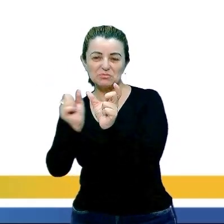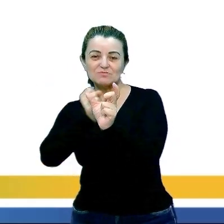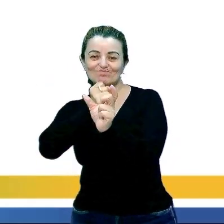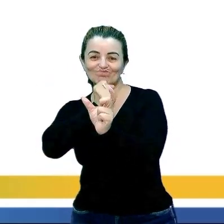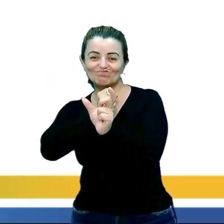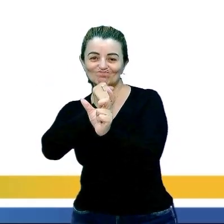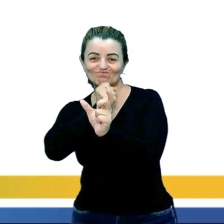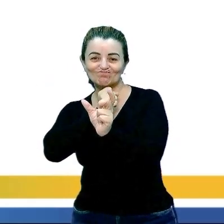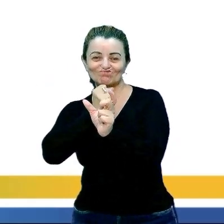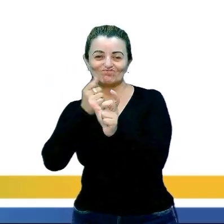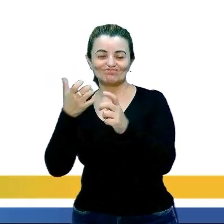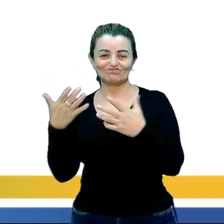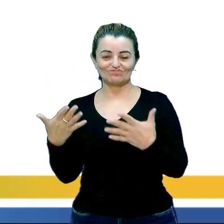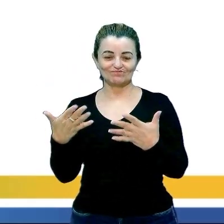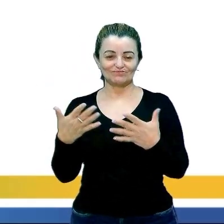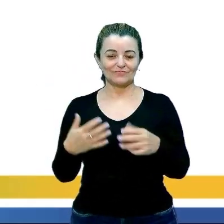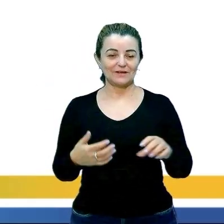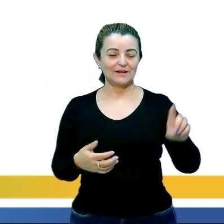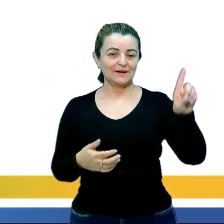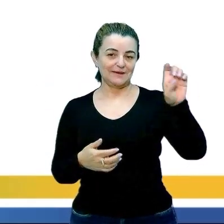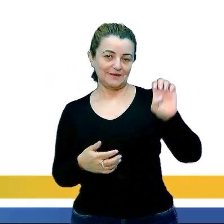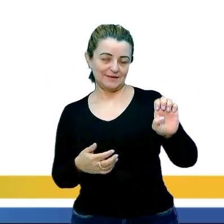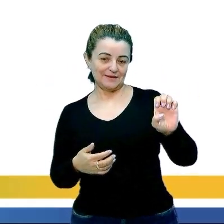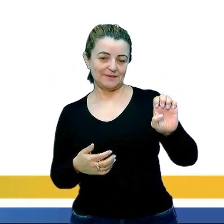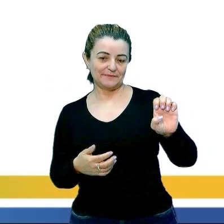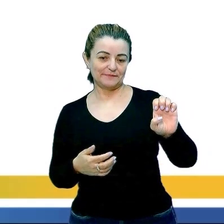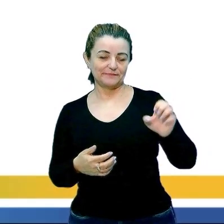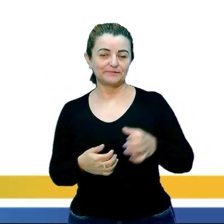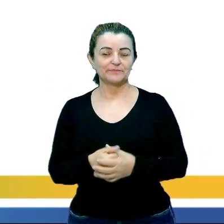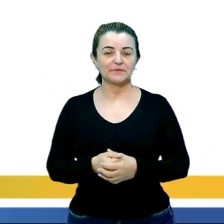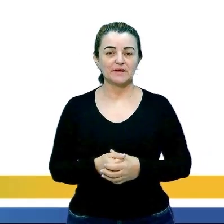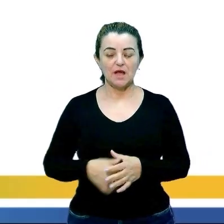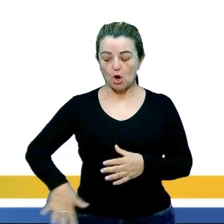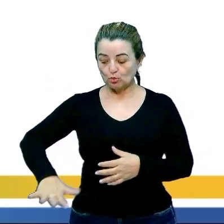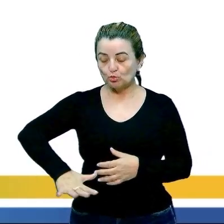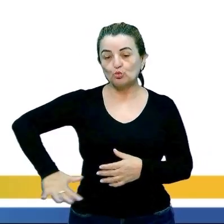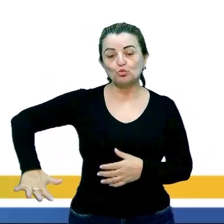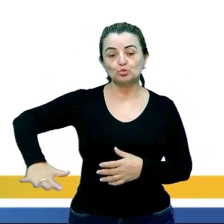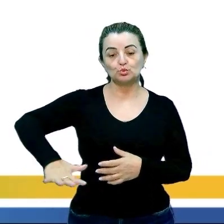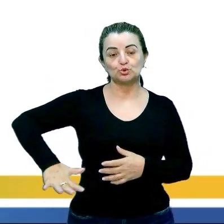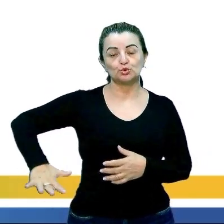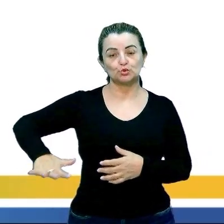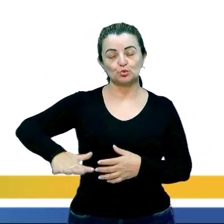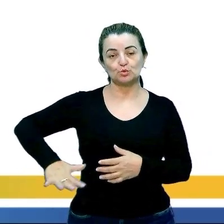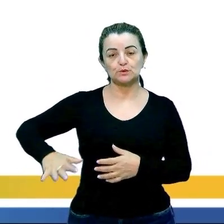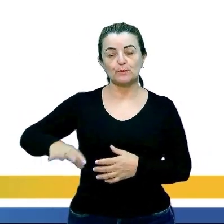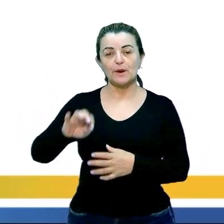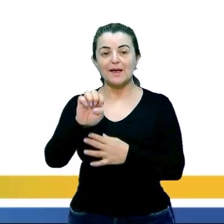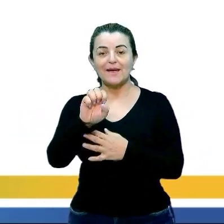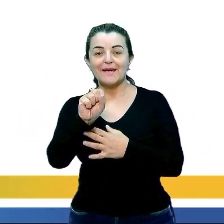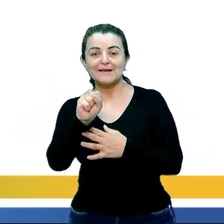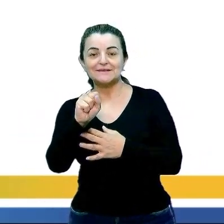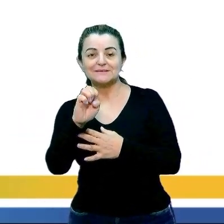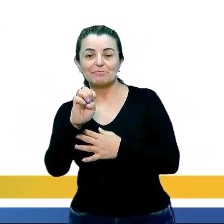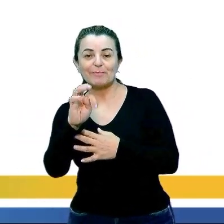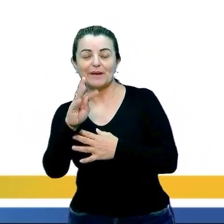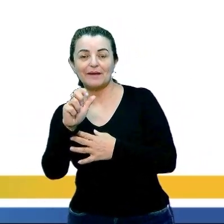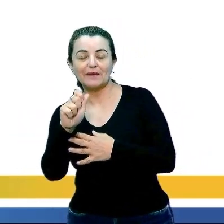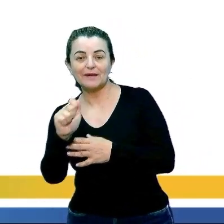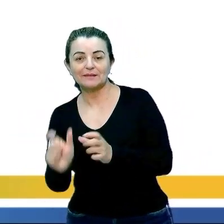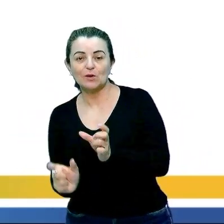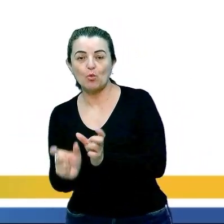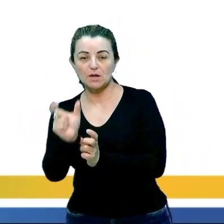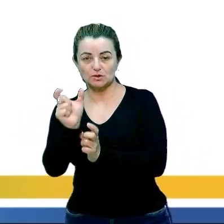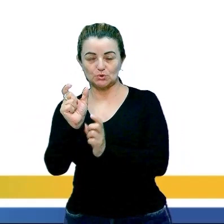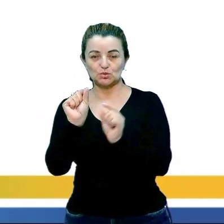arcaico e coloquial. E a letra E ou E, no chão espeta um caniço. Aí